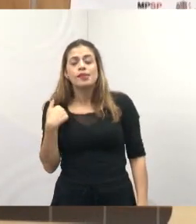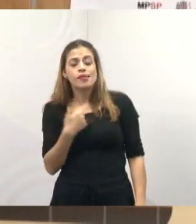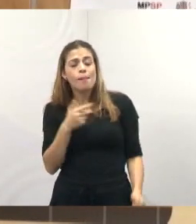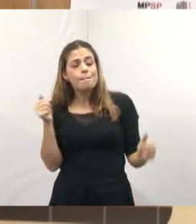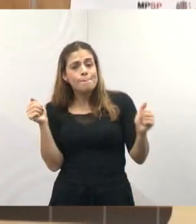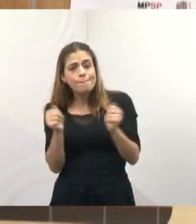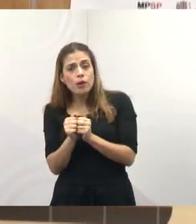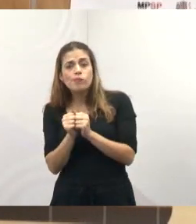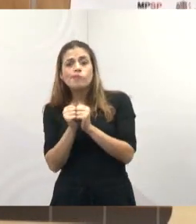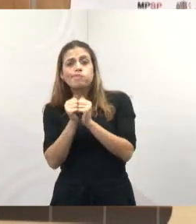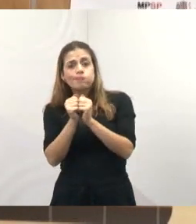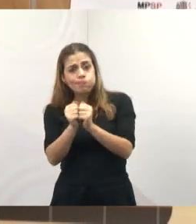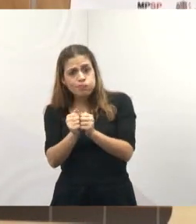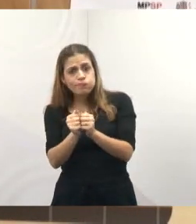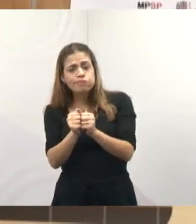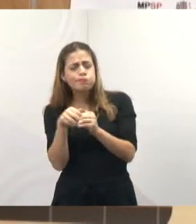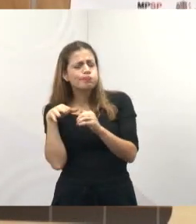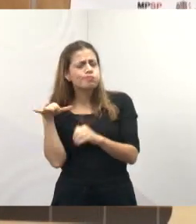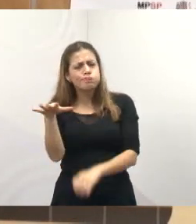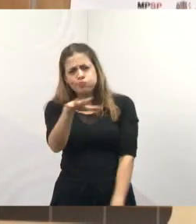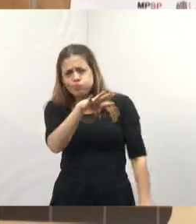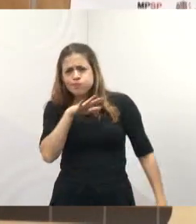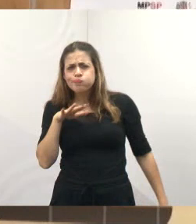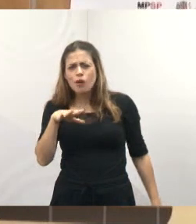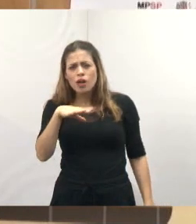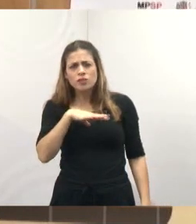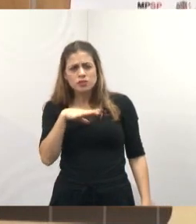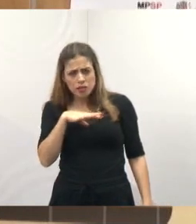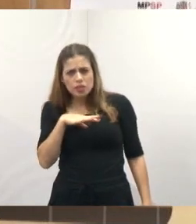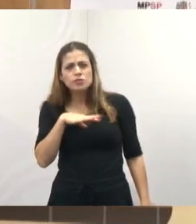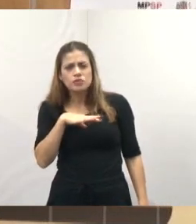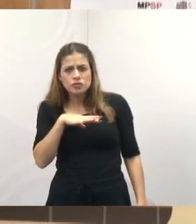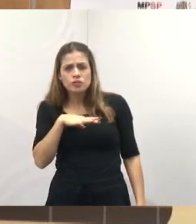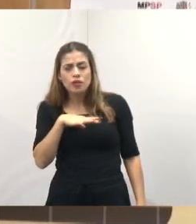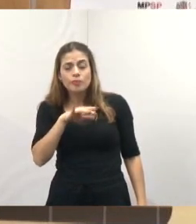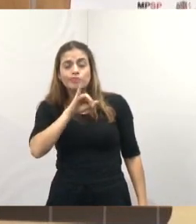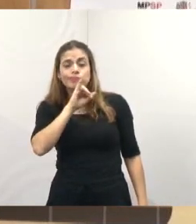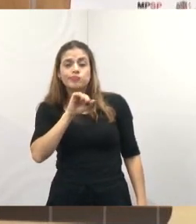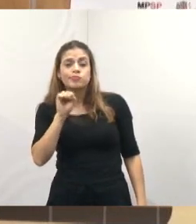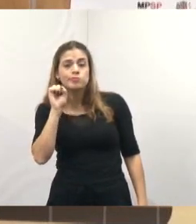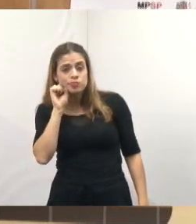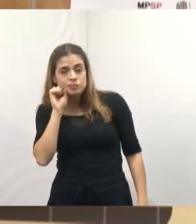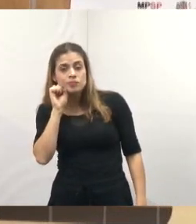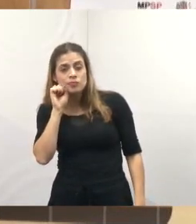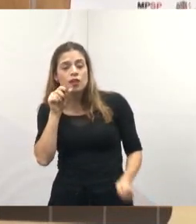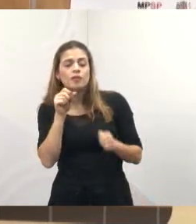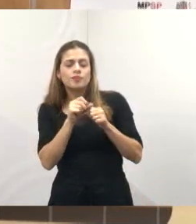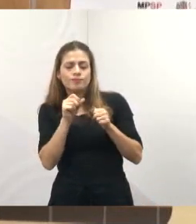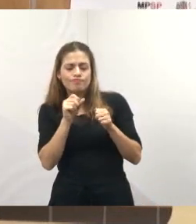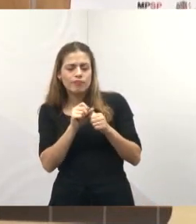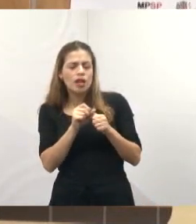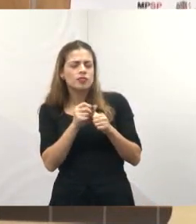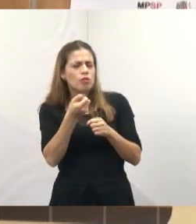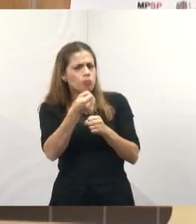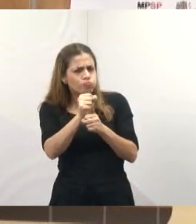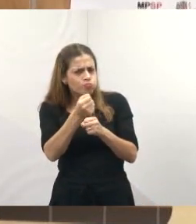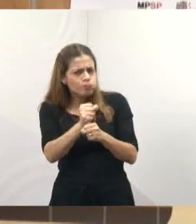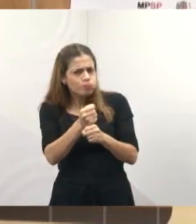acompanho muito toda a cidade de Jacareí, aonde que o Isaías Santana passa fazendo as